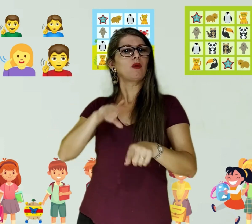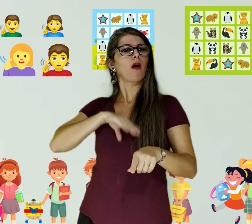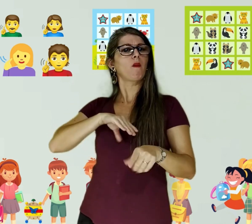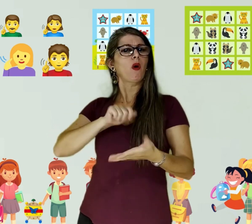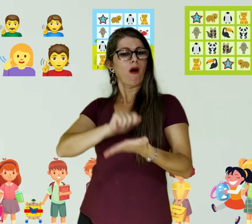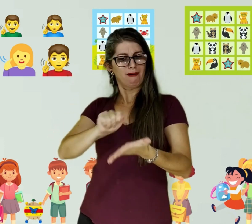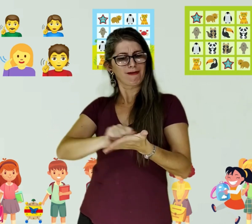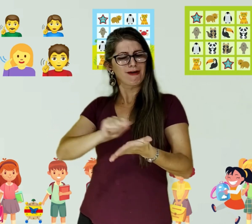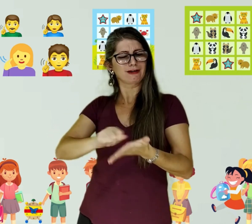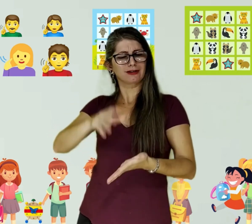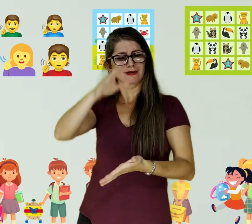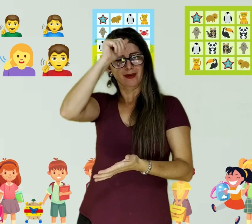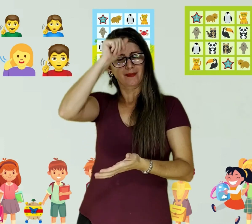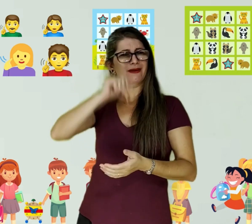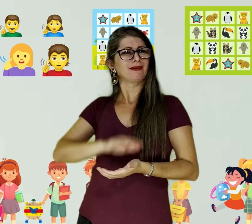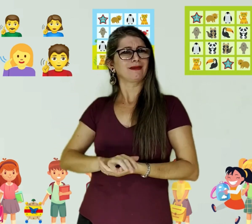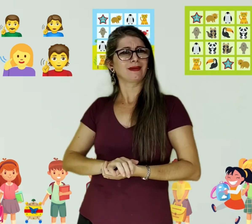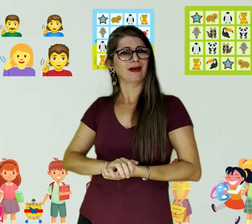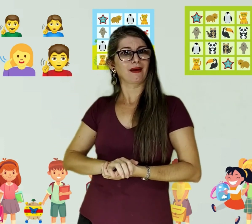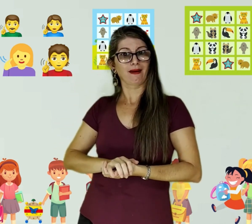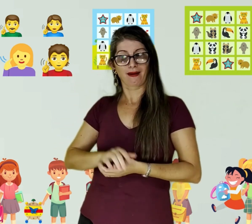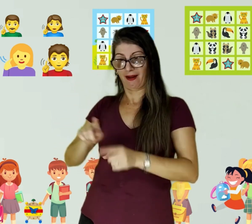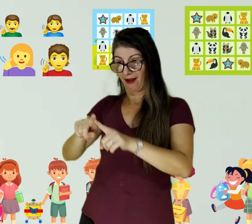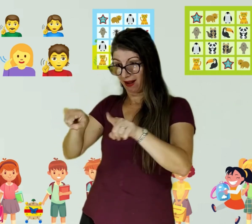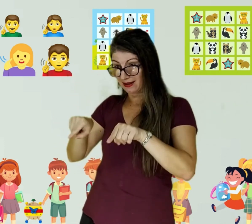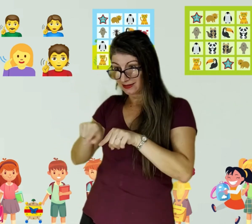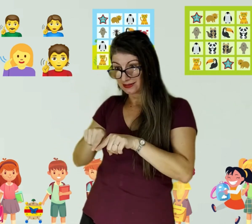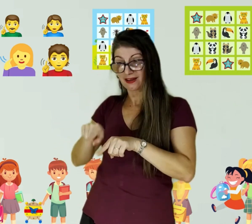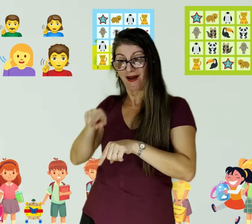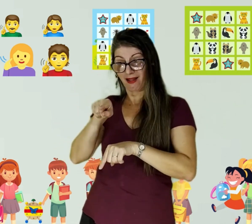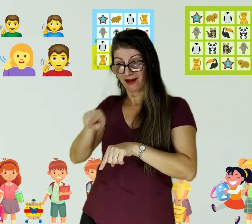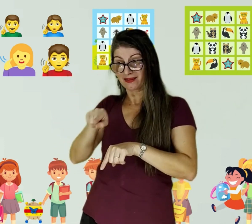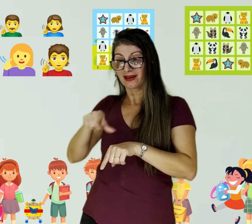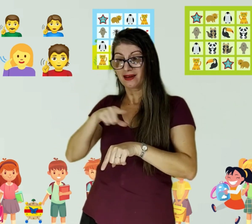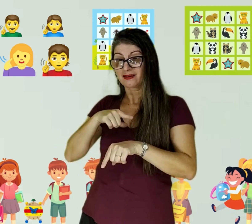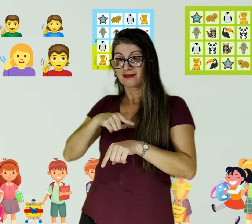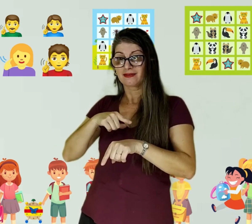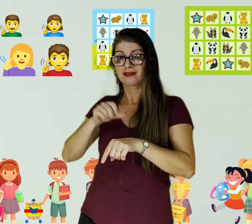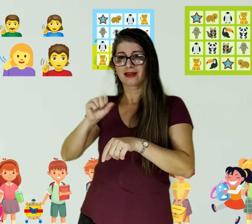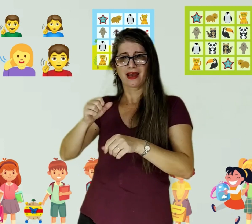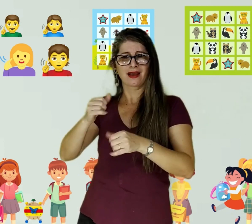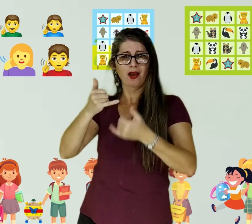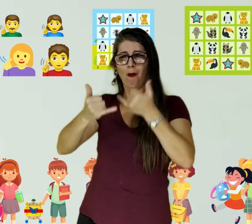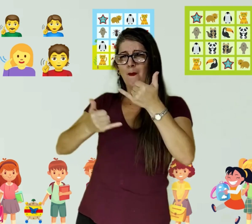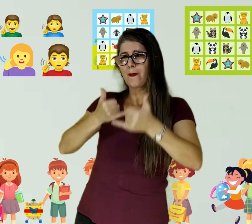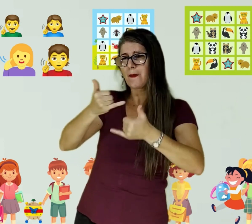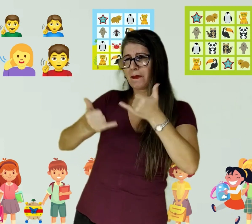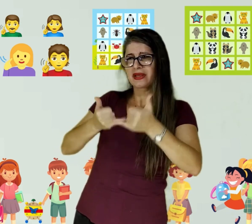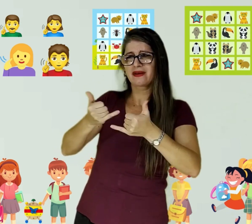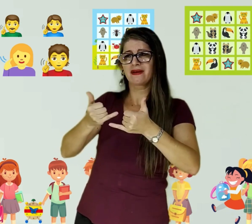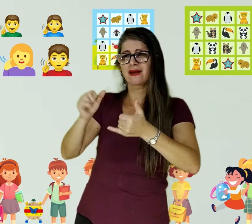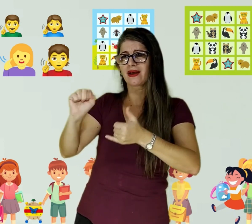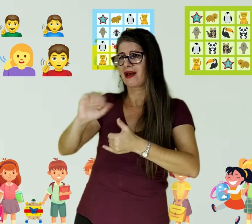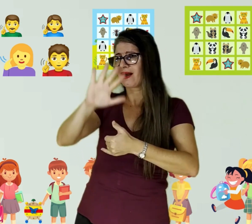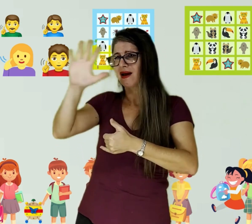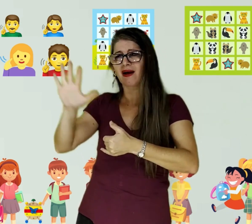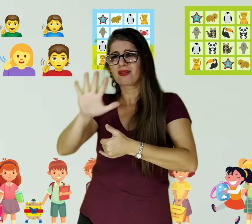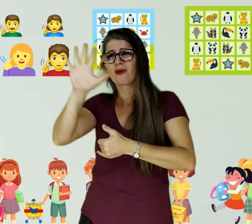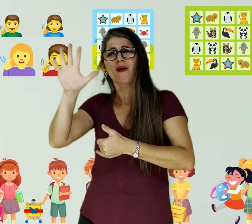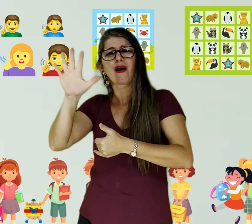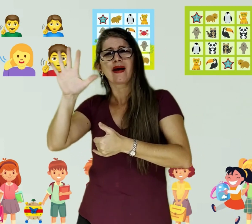aprendem a língua de sinais e o português escrito. A sala do Pedro tem